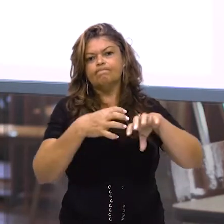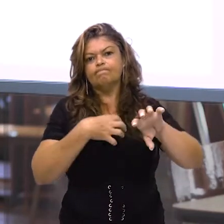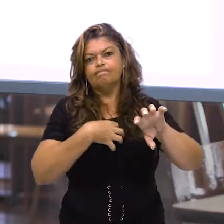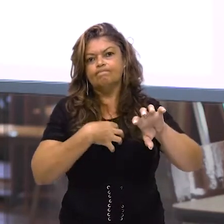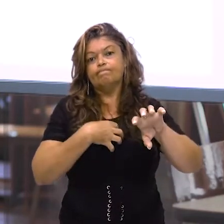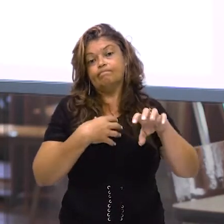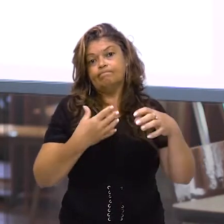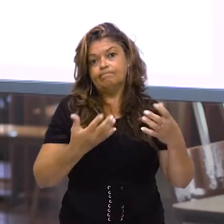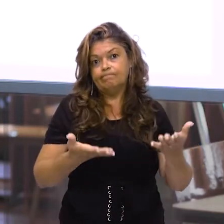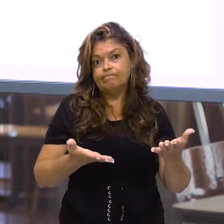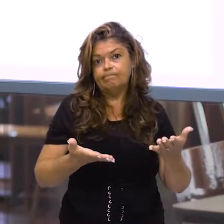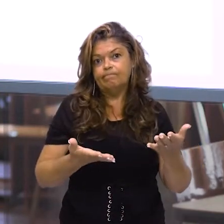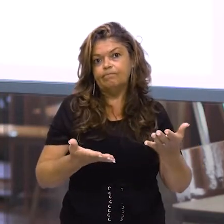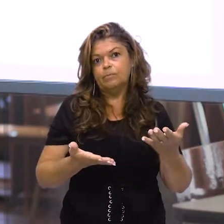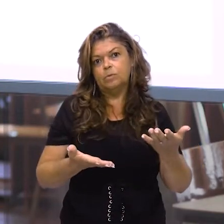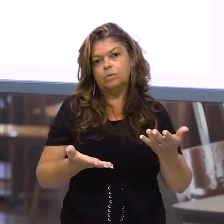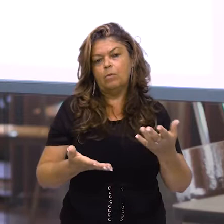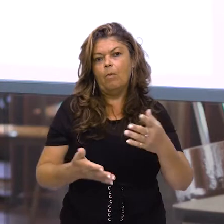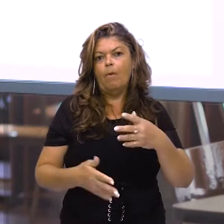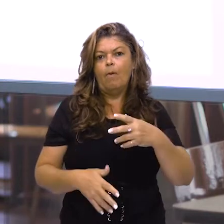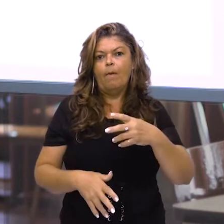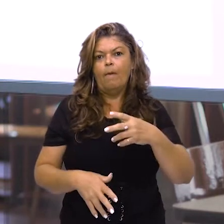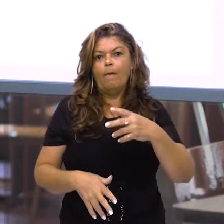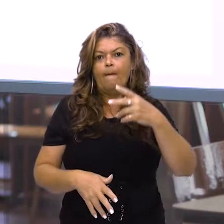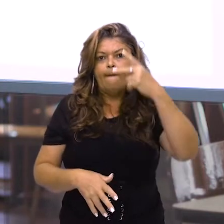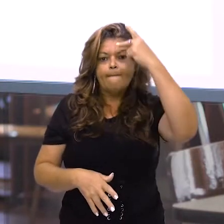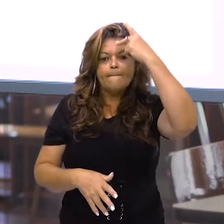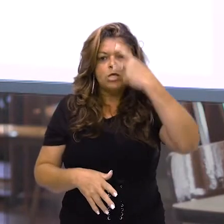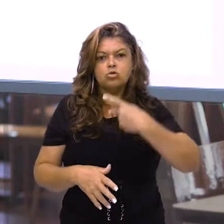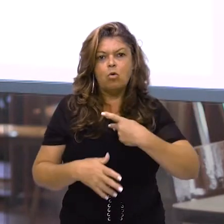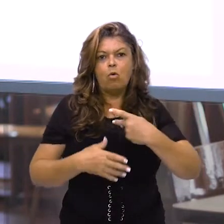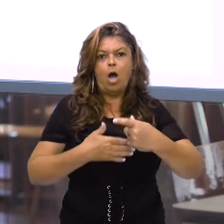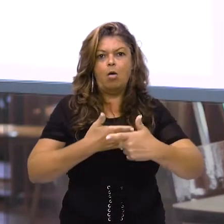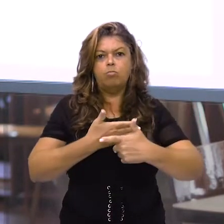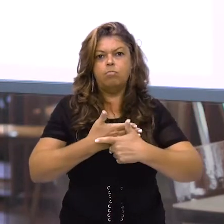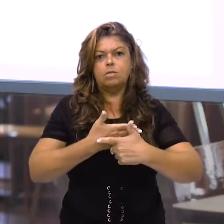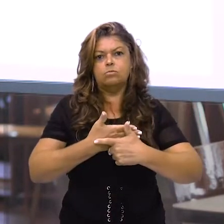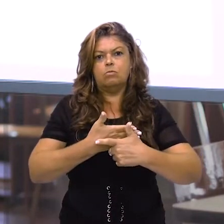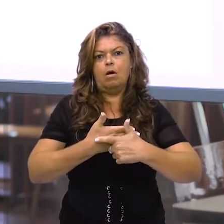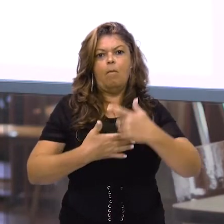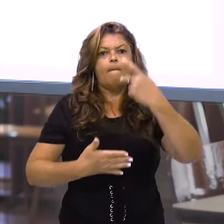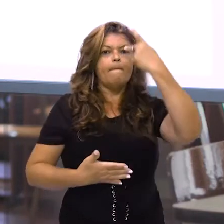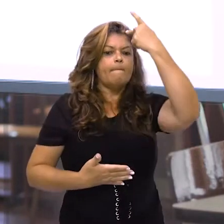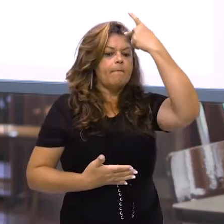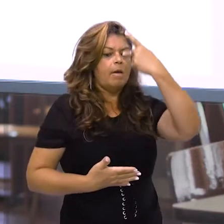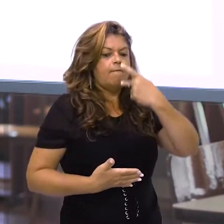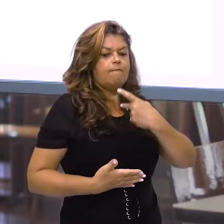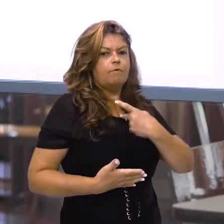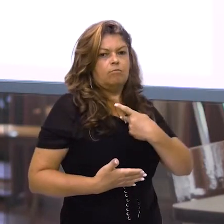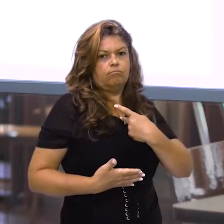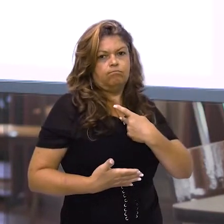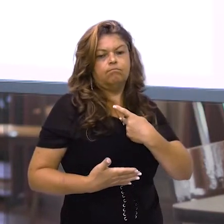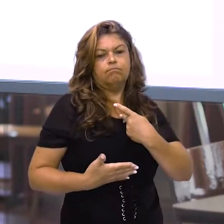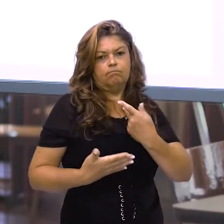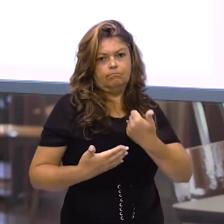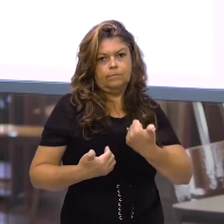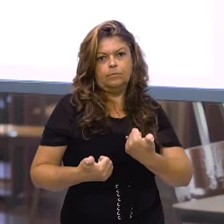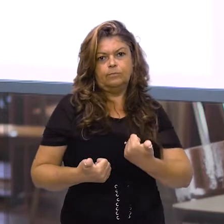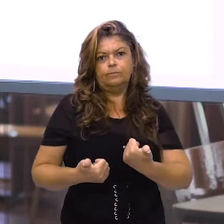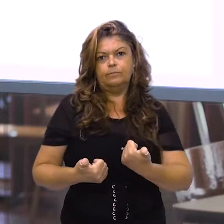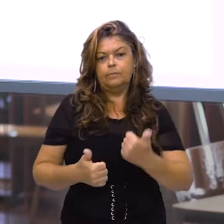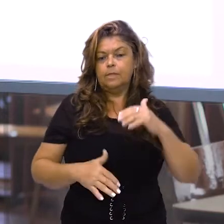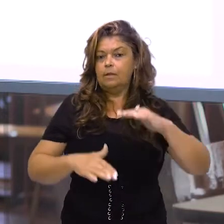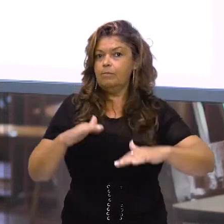pessoais, certo? Não é nada, não é norma, não é diferente do que a gente entende como moral ou moralidade.